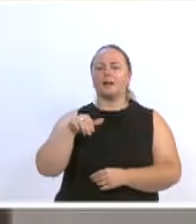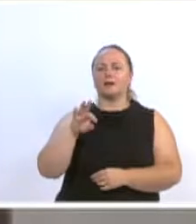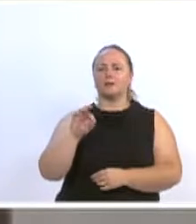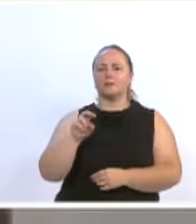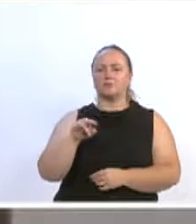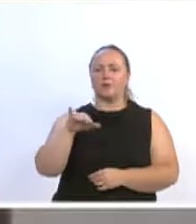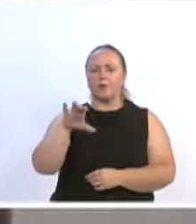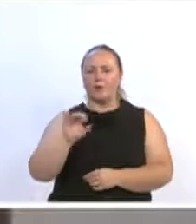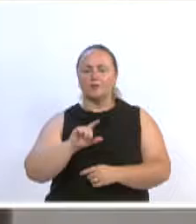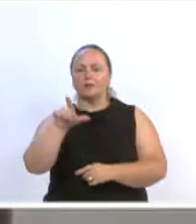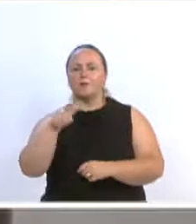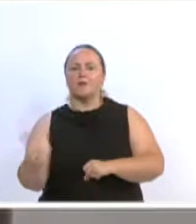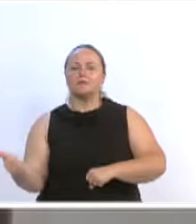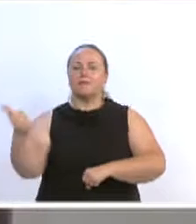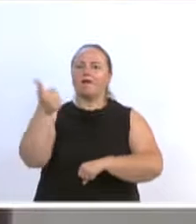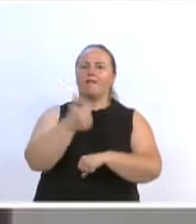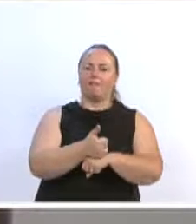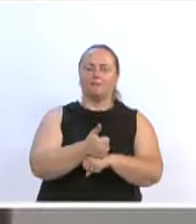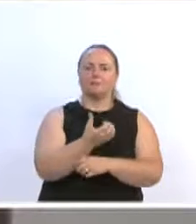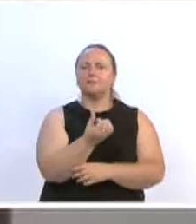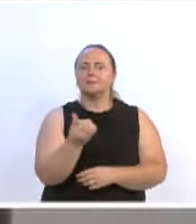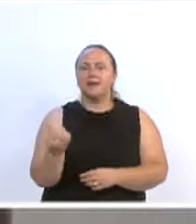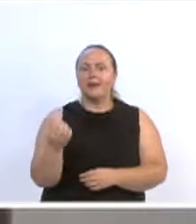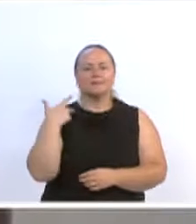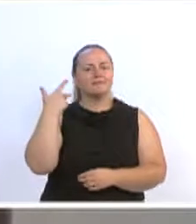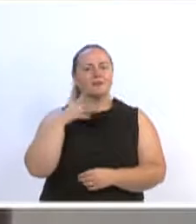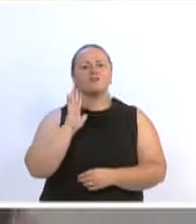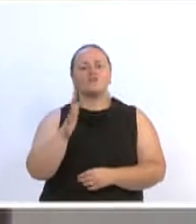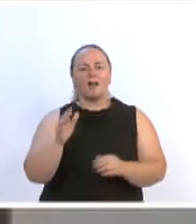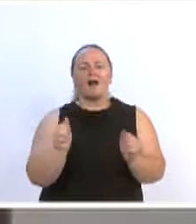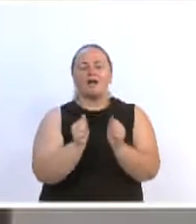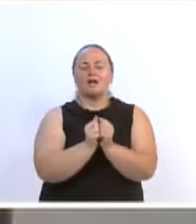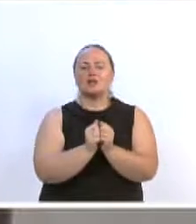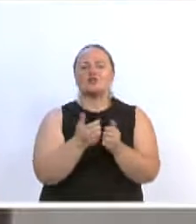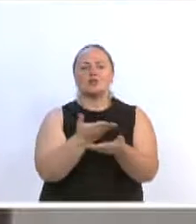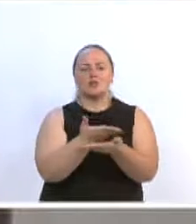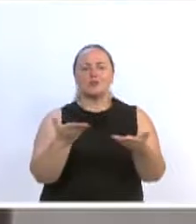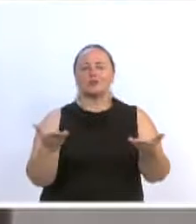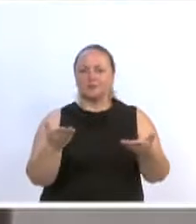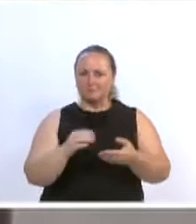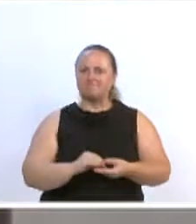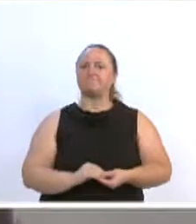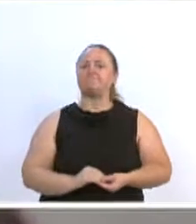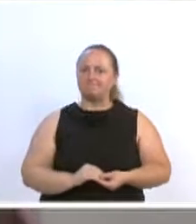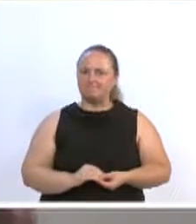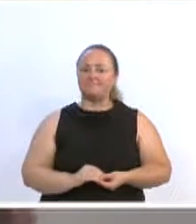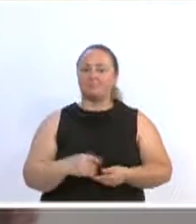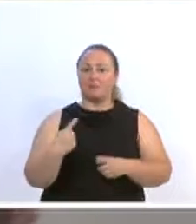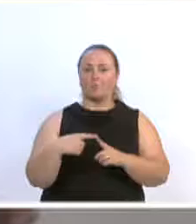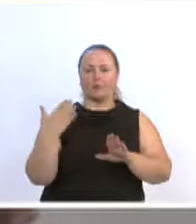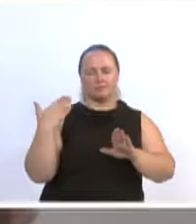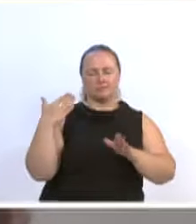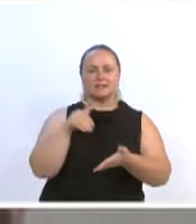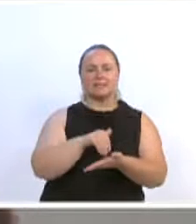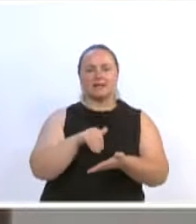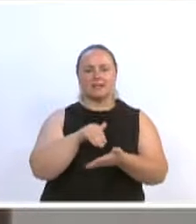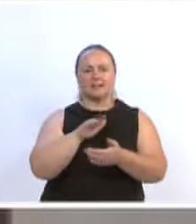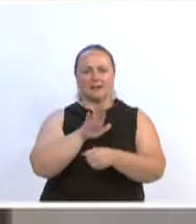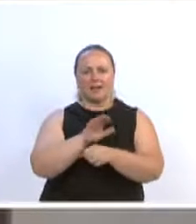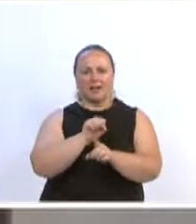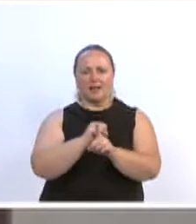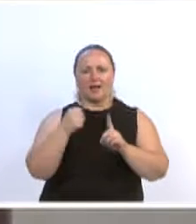dickmann que assumiu no lugar ainda são 600 ea norma dickmann que assumiu ainda no lugar do marido que o mário foi secretário da semsur